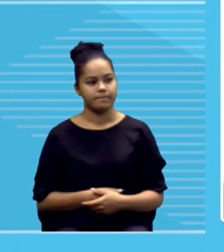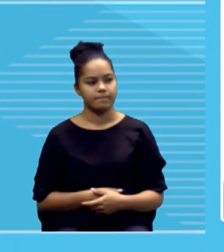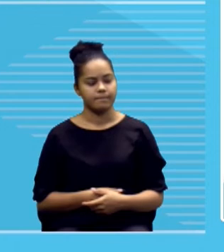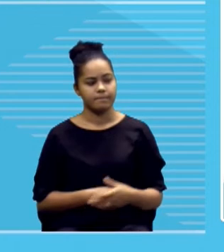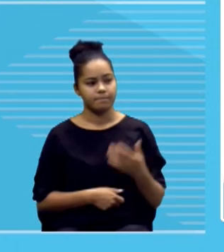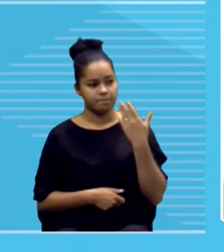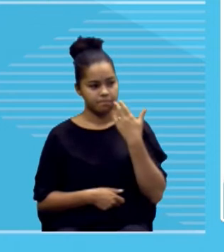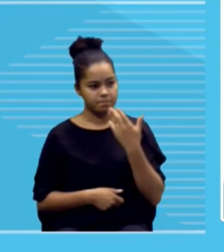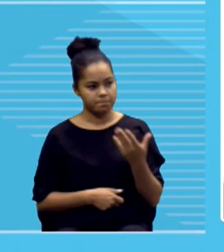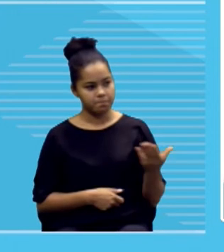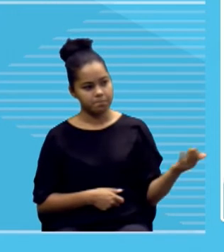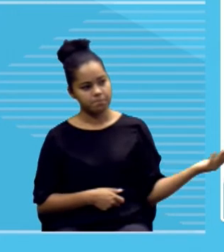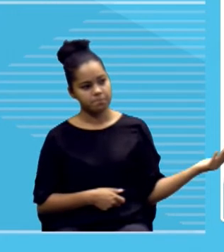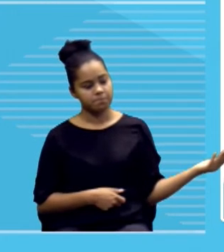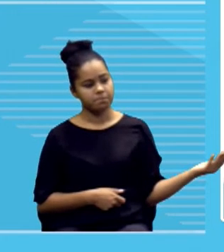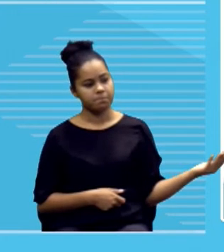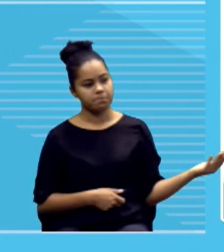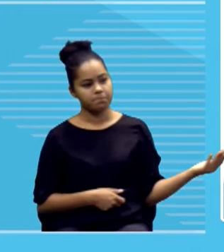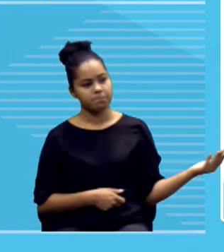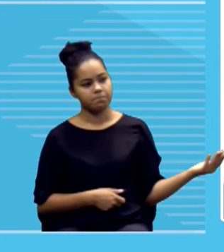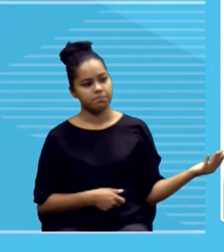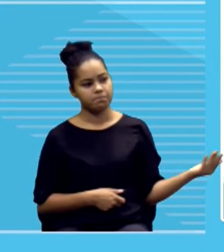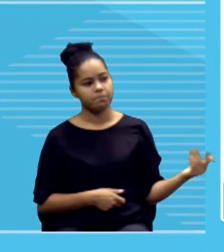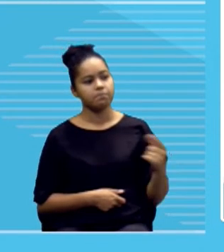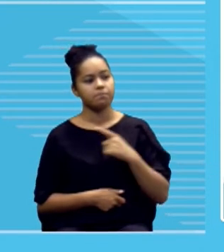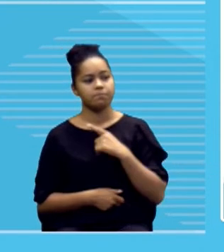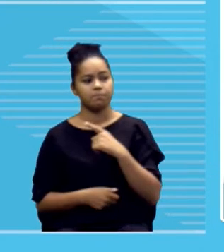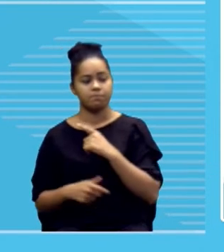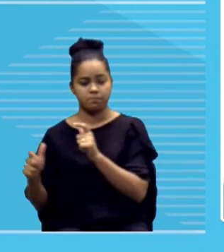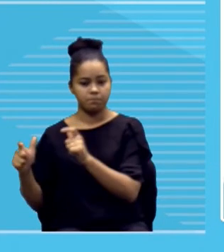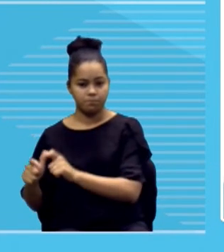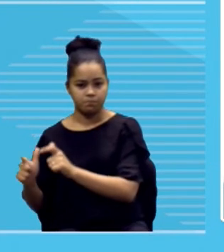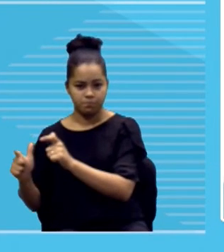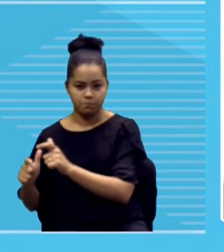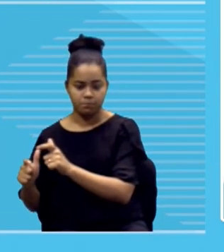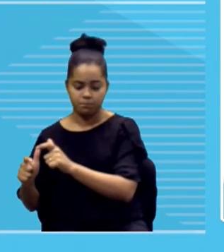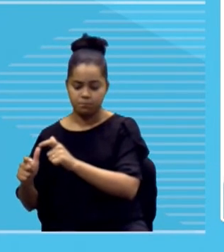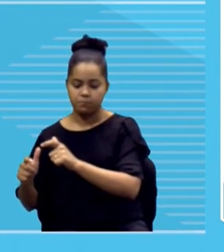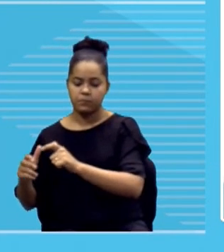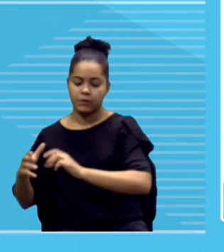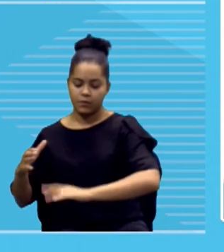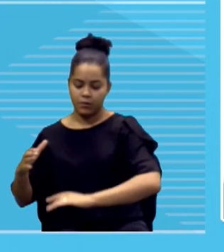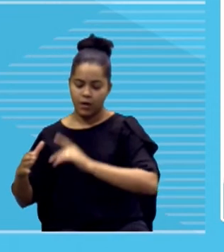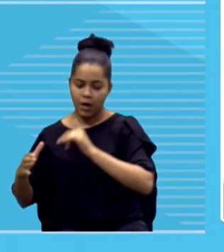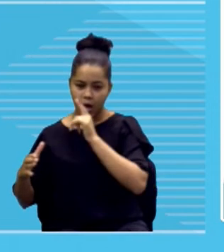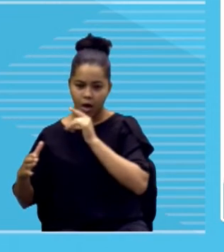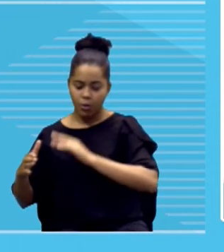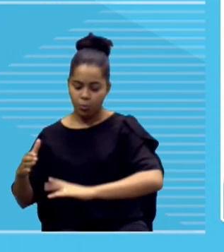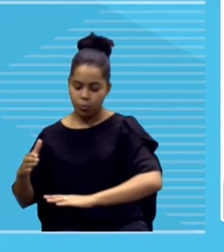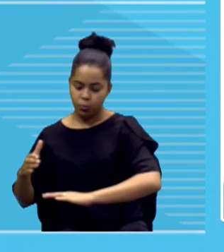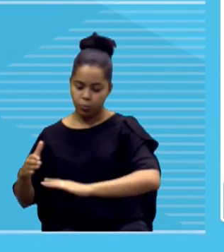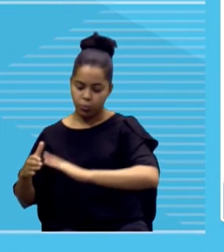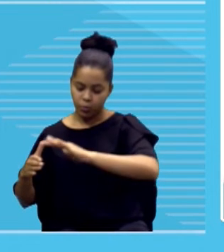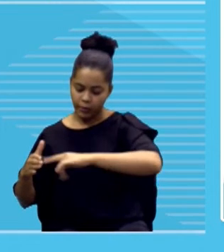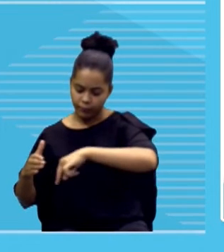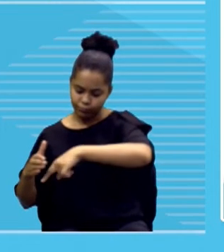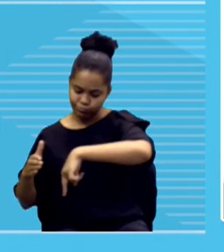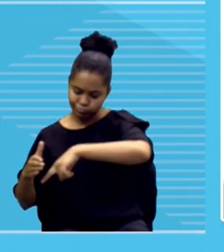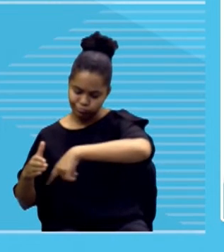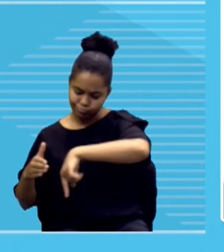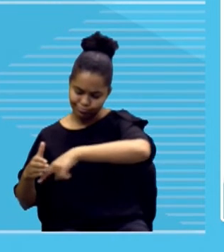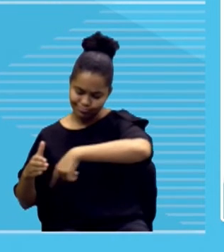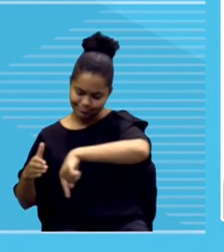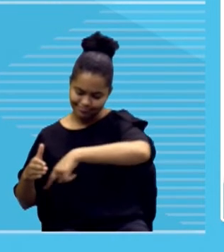Olha aí como é que funciona. Você tem uma produção, você está aqui a rede de produção, e aí dentro dessa rede de